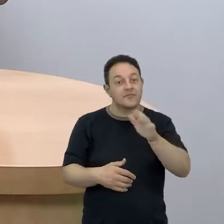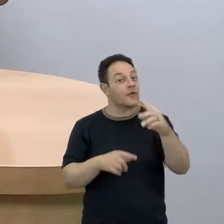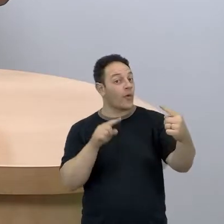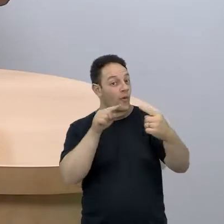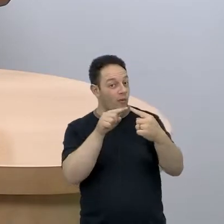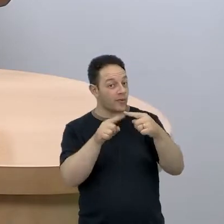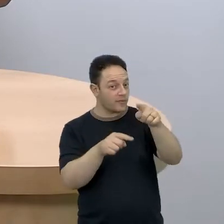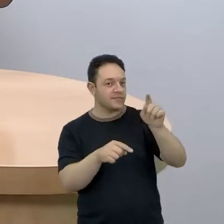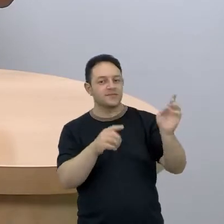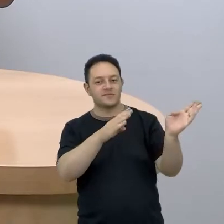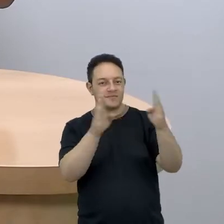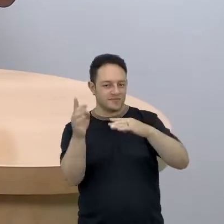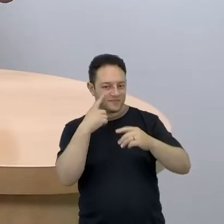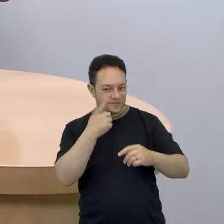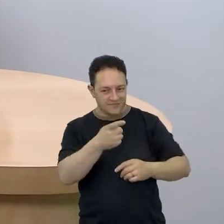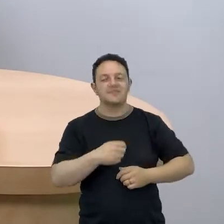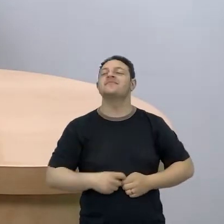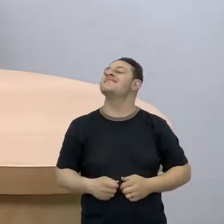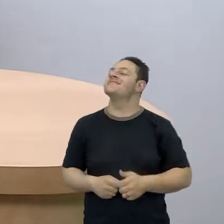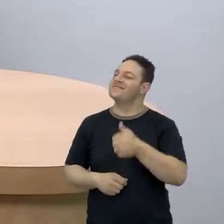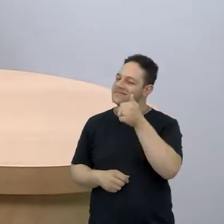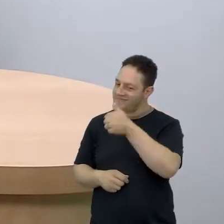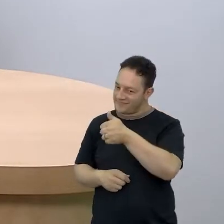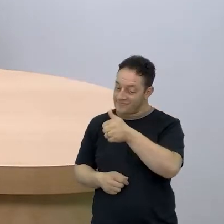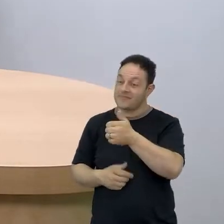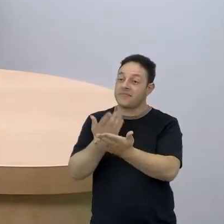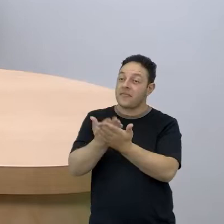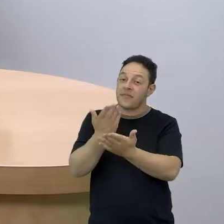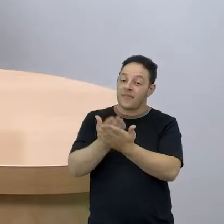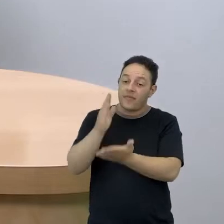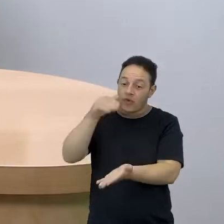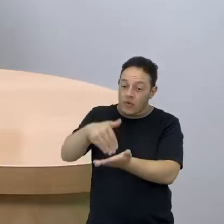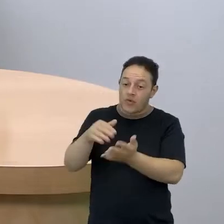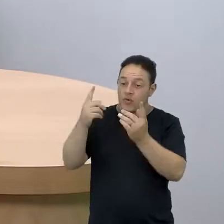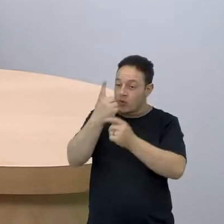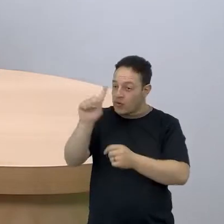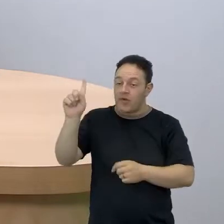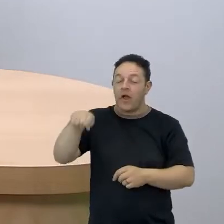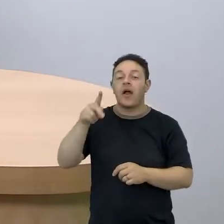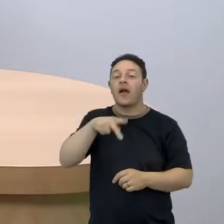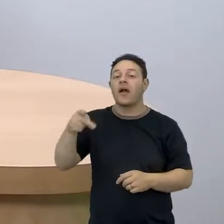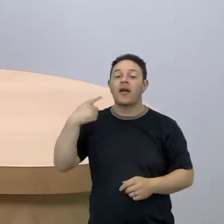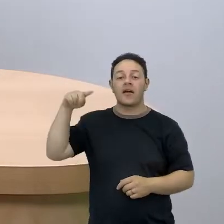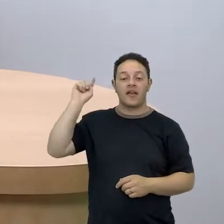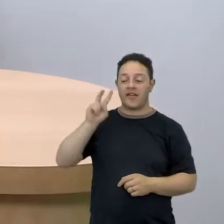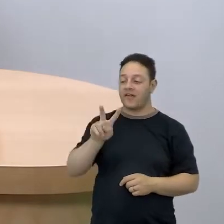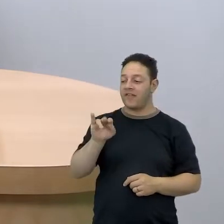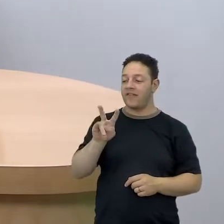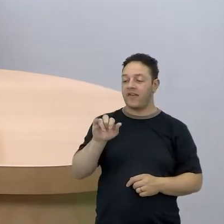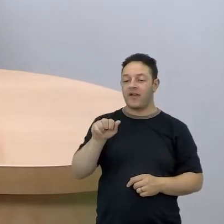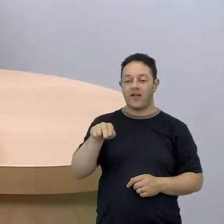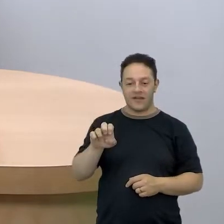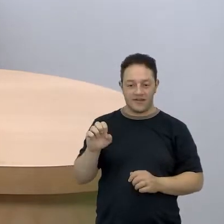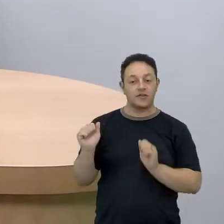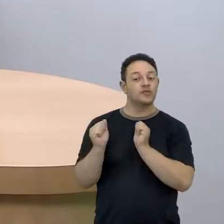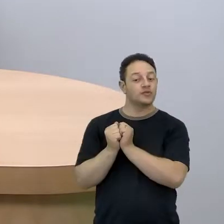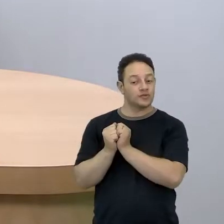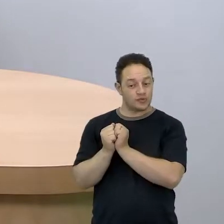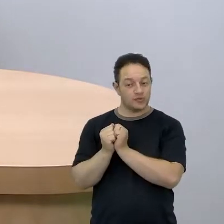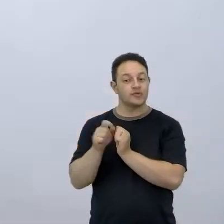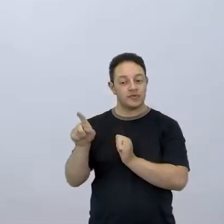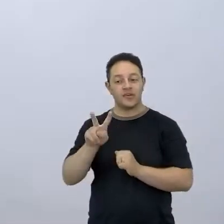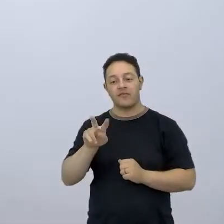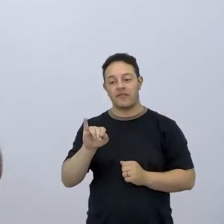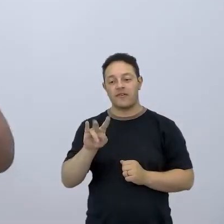que você vai passar aí hoje. Exato. E na última aula, esteve aqui conosco a professora Viviane Valentim, Viviane Leal, que também falou